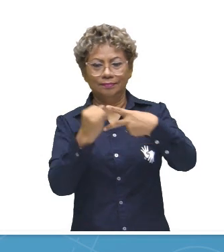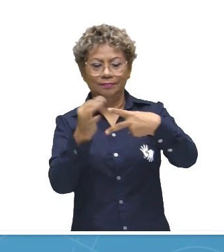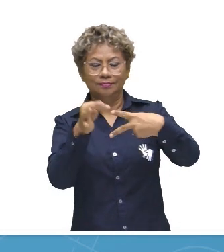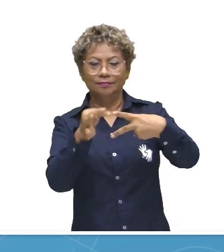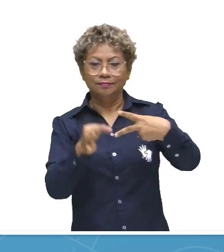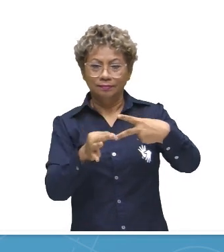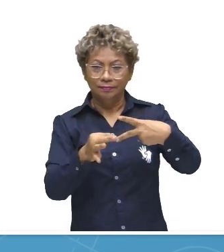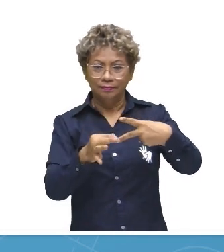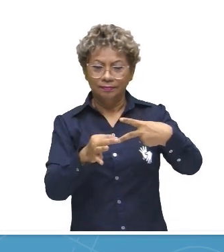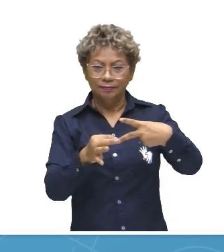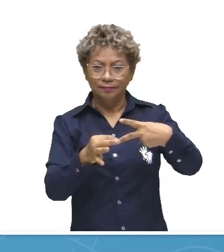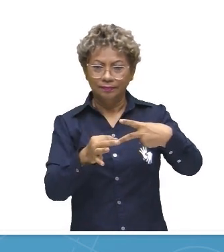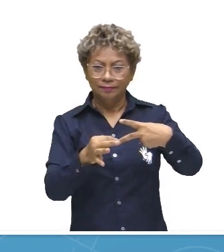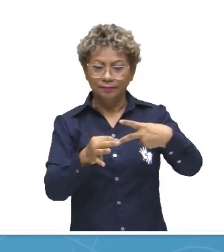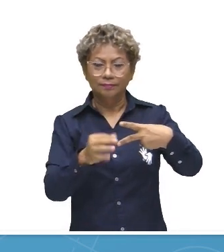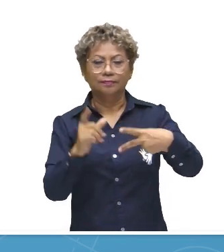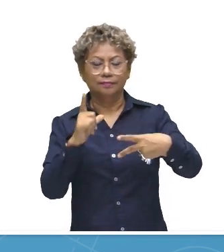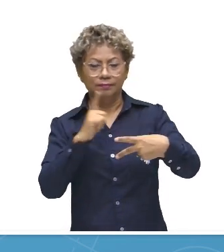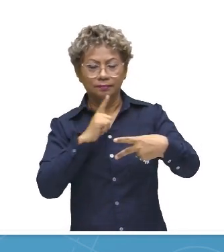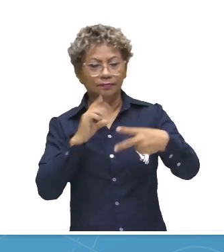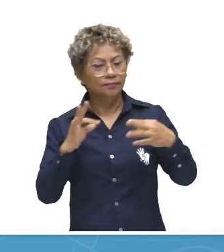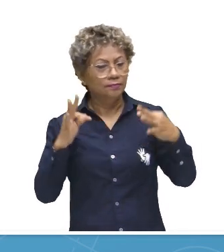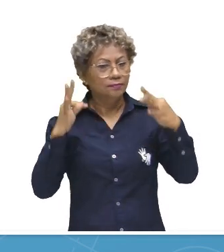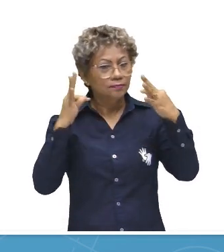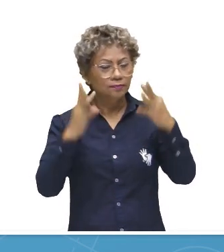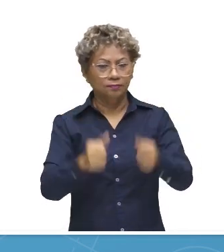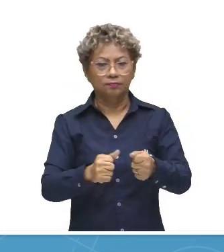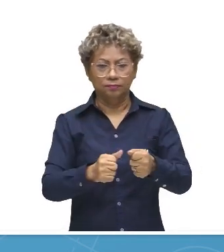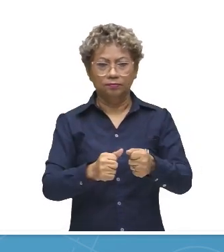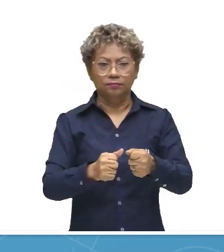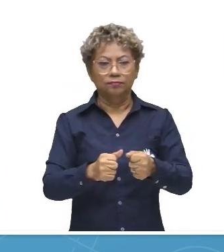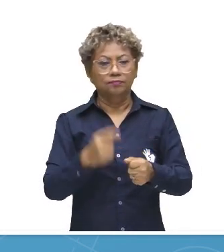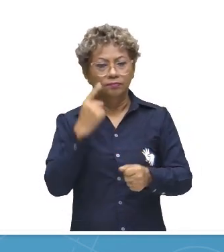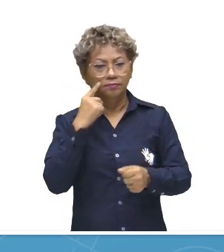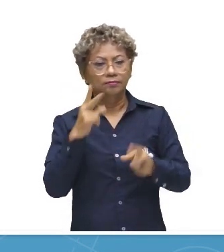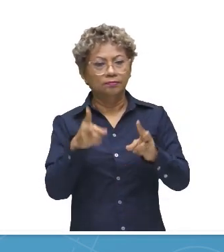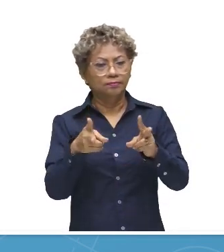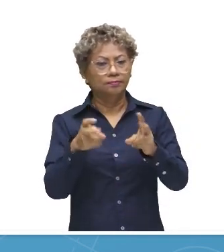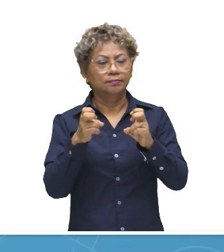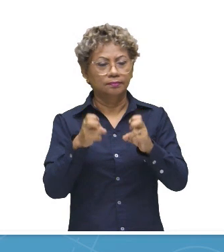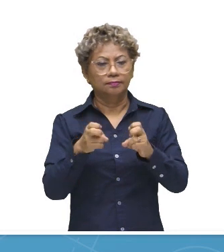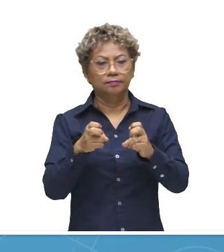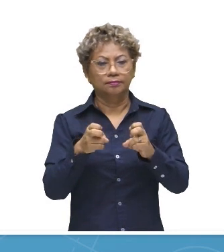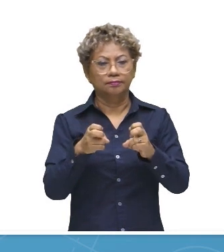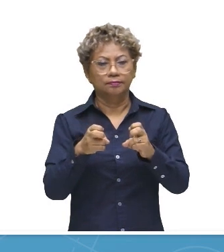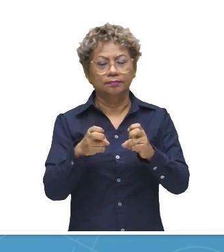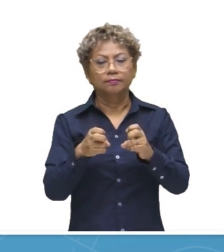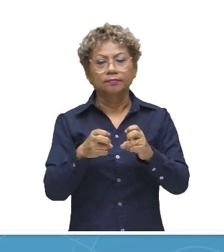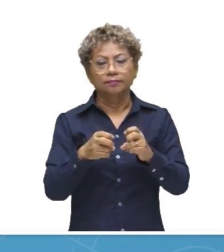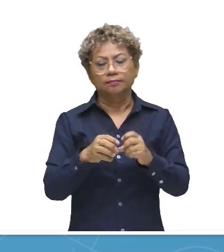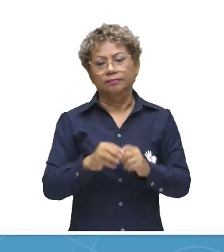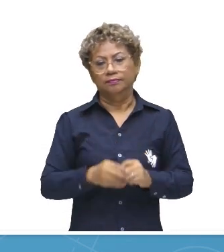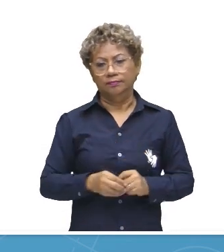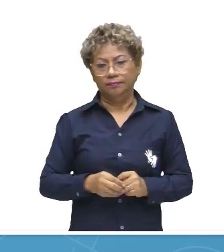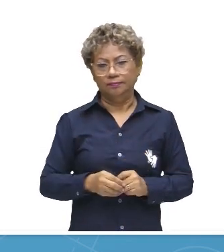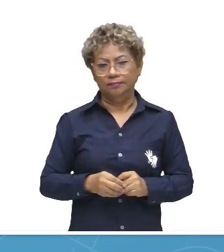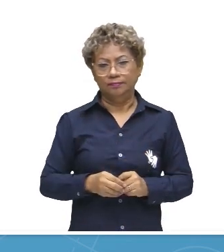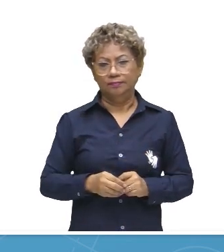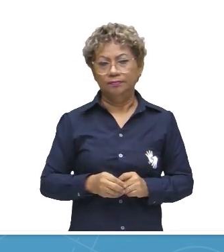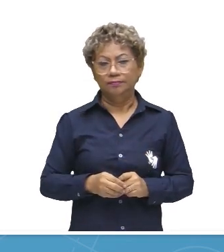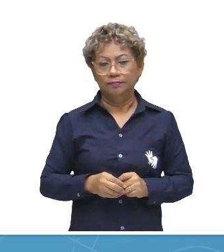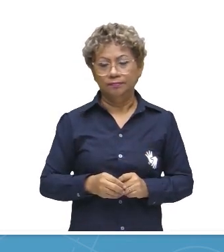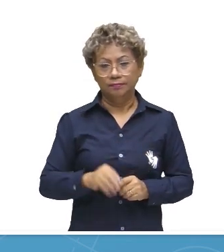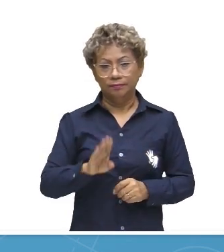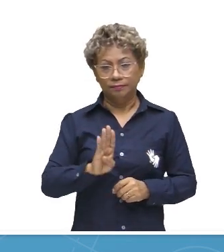esse segmento, ou seja, todos os infinitos pontos que estão aqui, nesse segmento de reta, devem pertencer